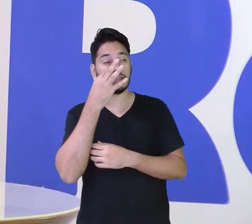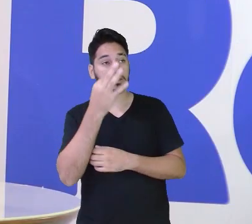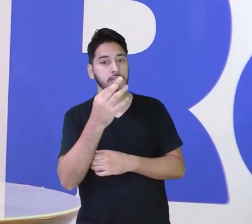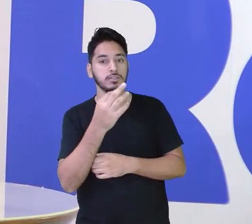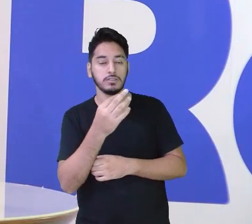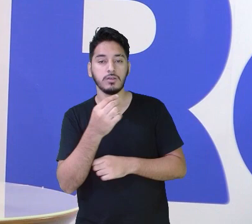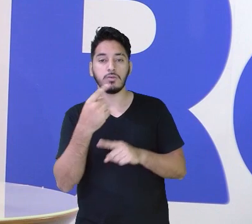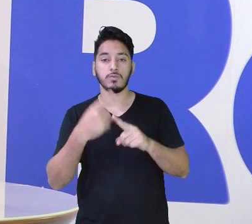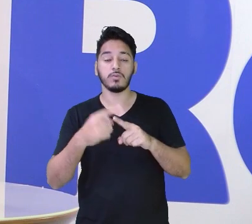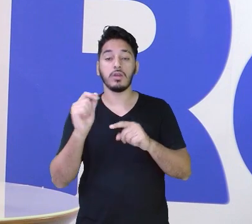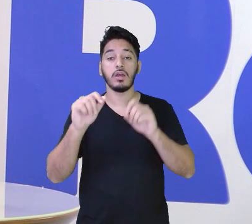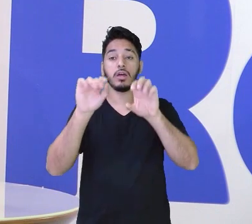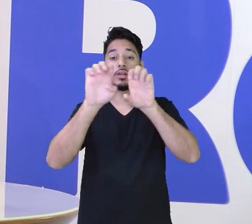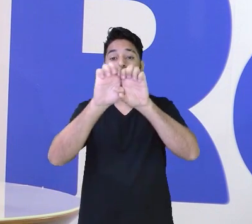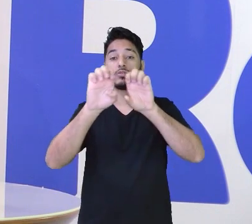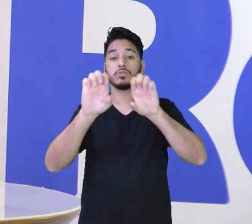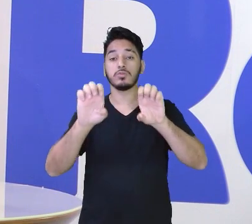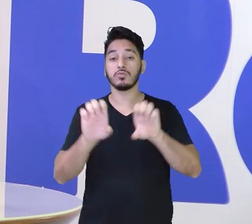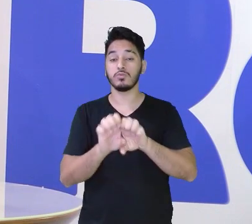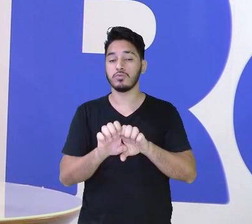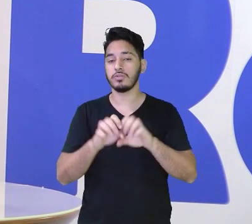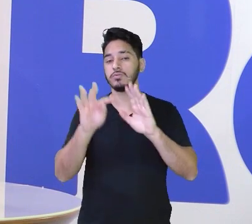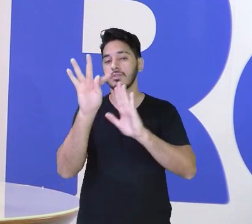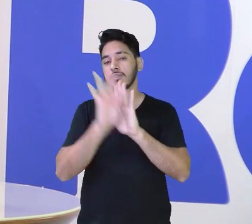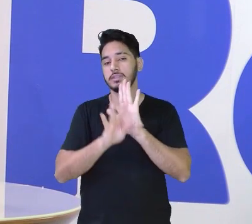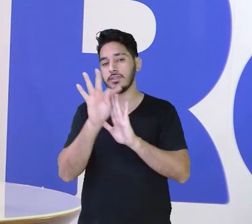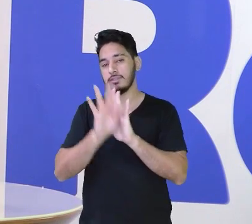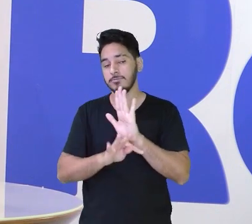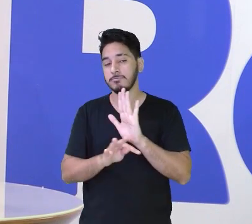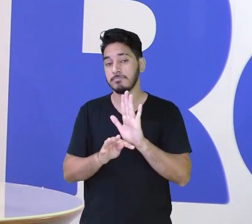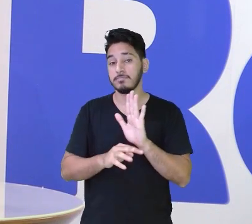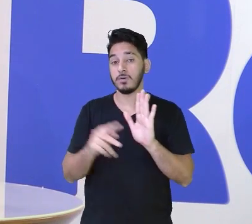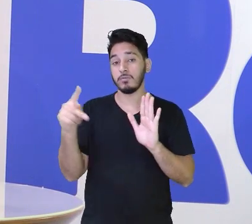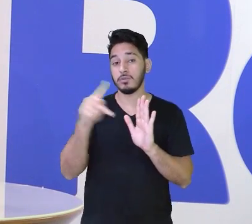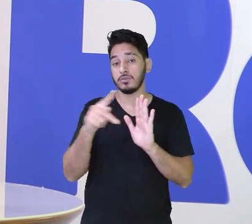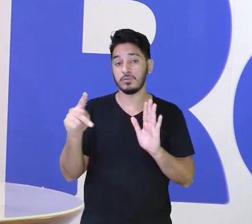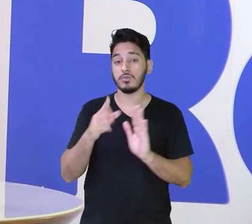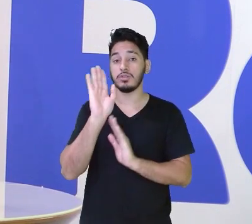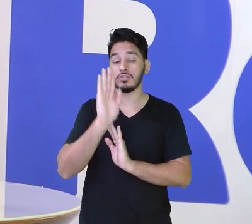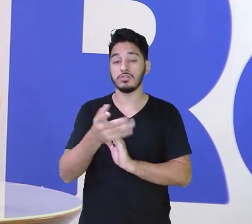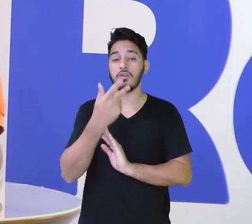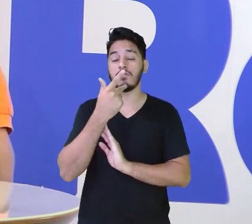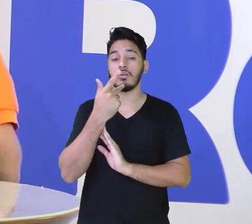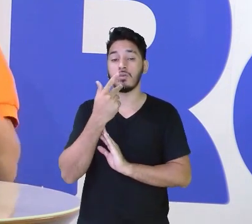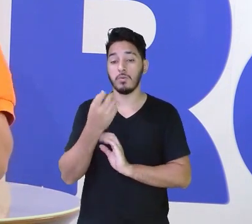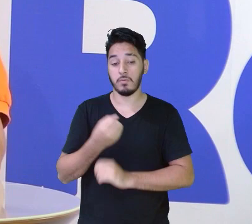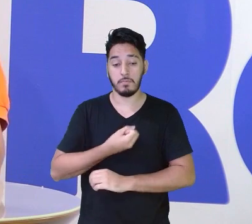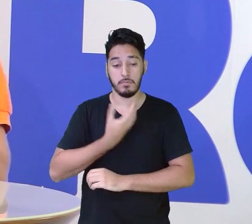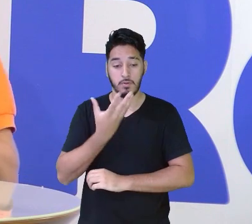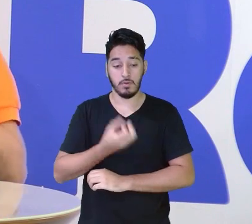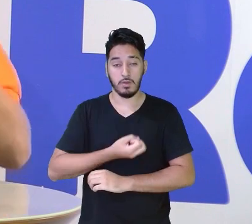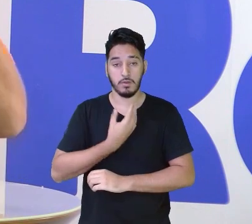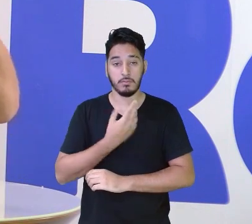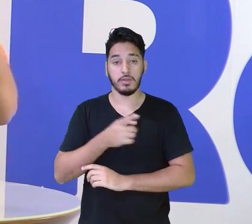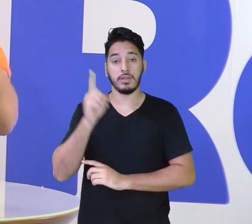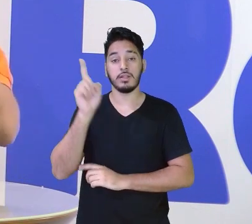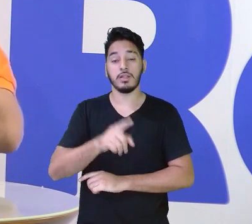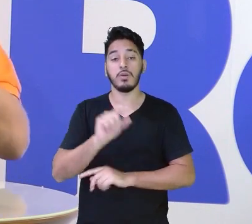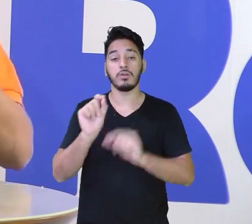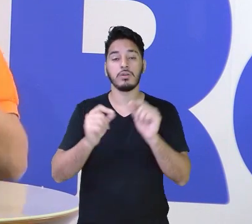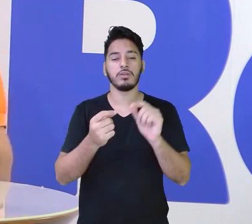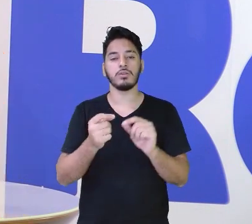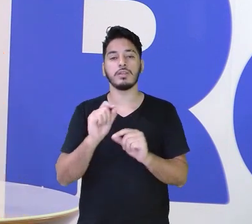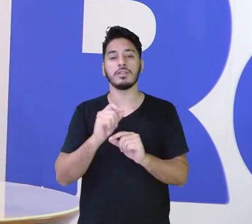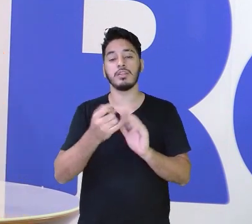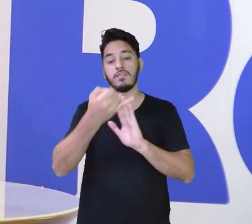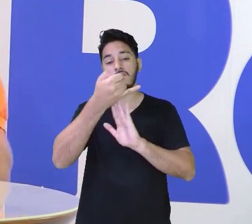poema, gente, é a estrutura do texto. Como a professora Sandra já explicou, o poema, ele é formado por